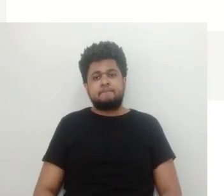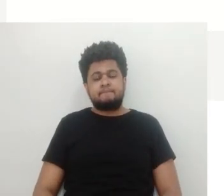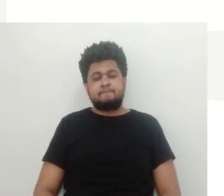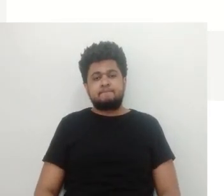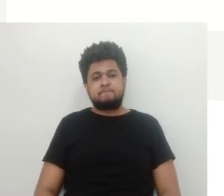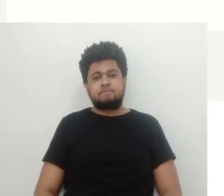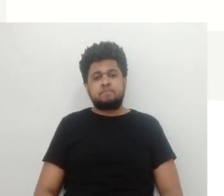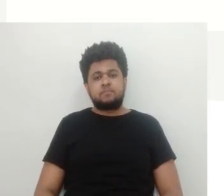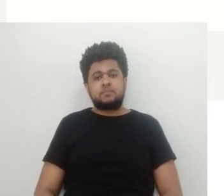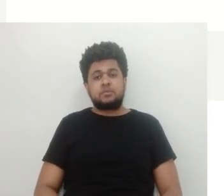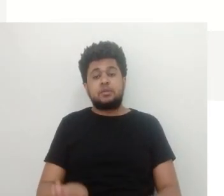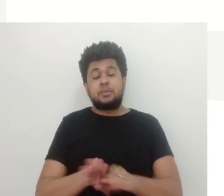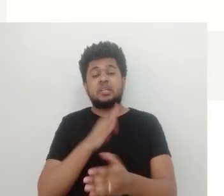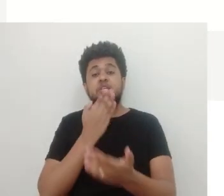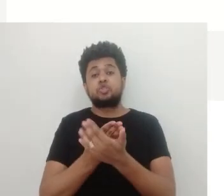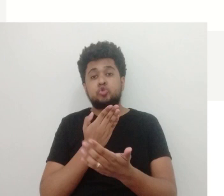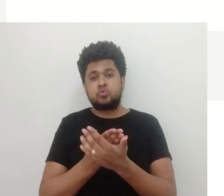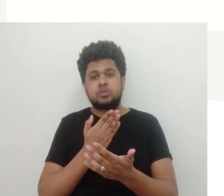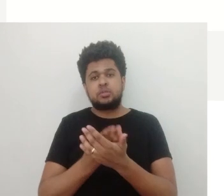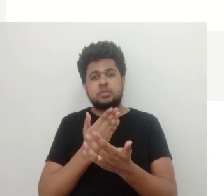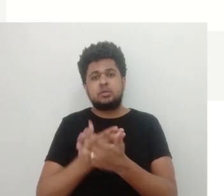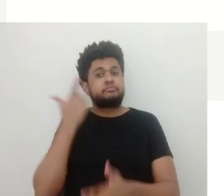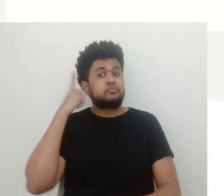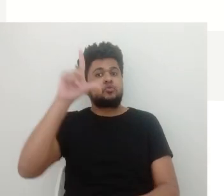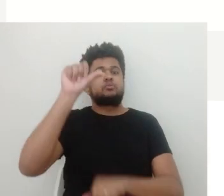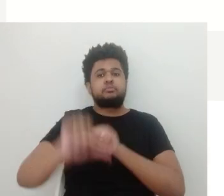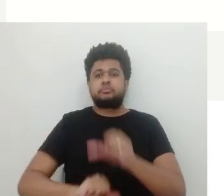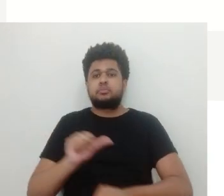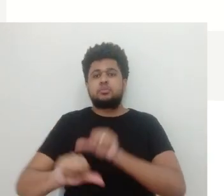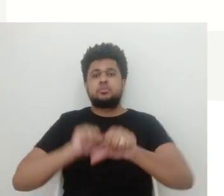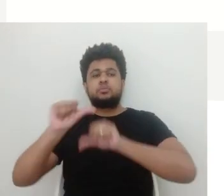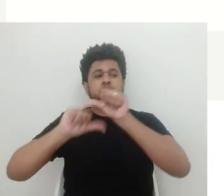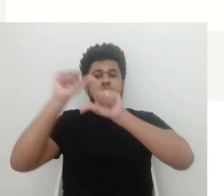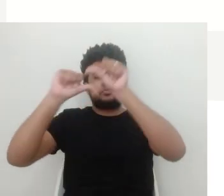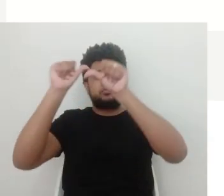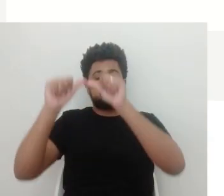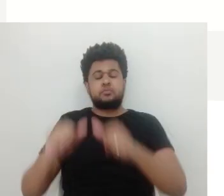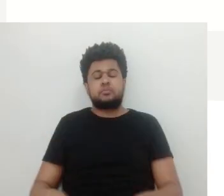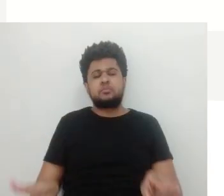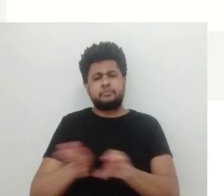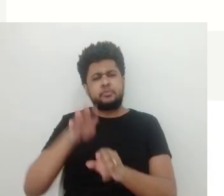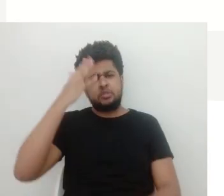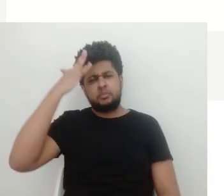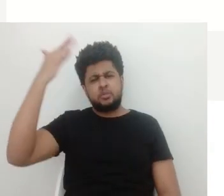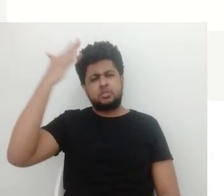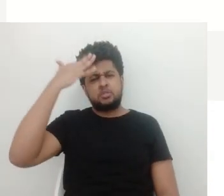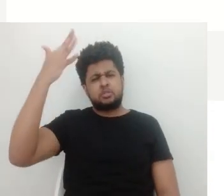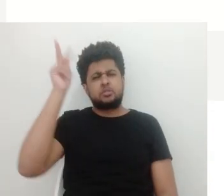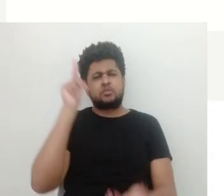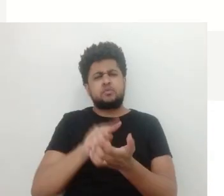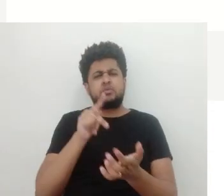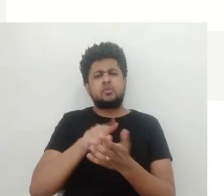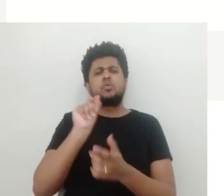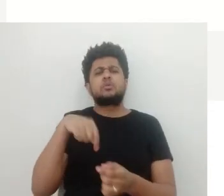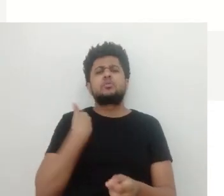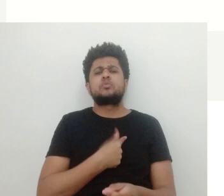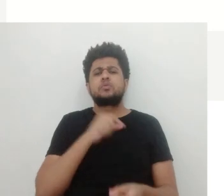tenha que tentar fazer estudos, pesquisas que não sejam inócuas nesse sentido, né?